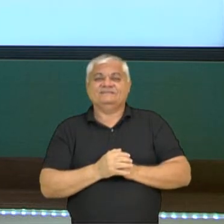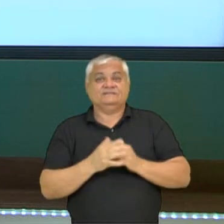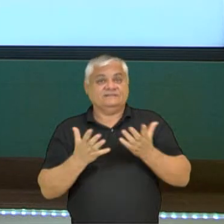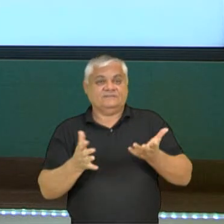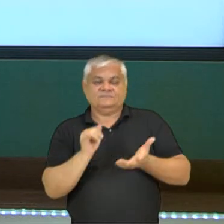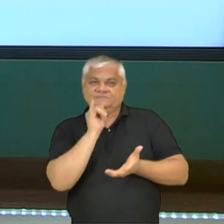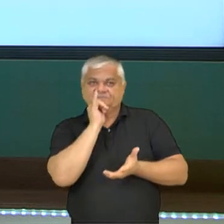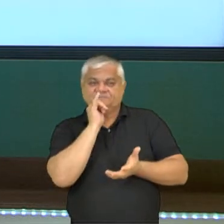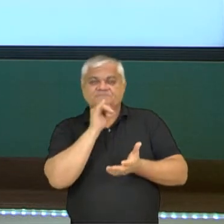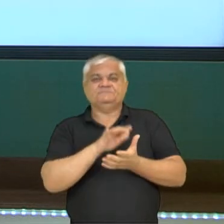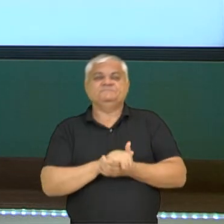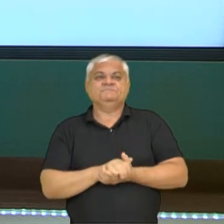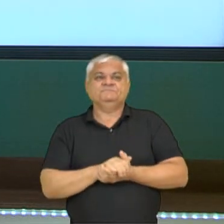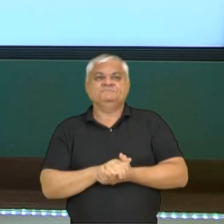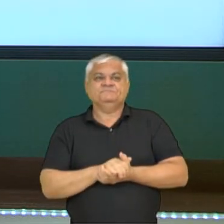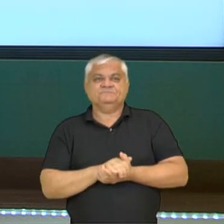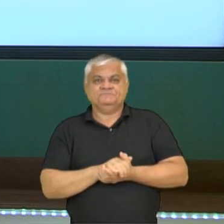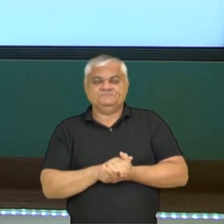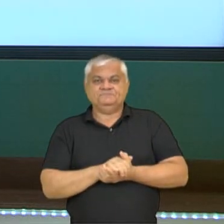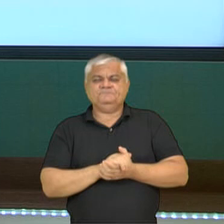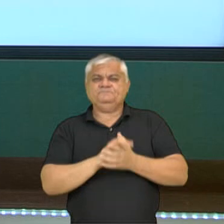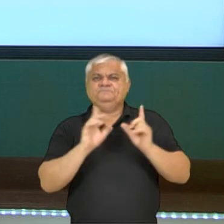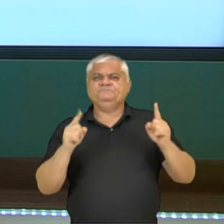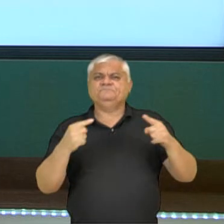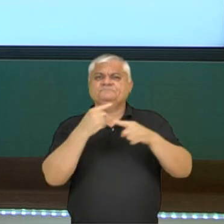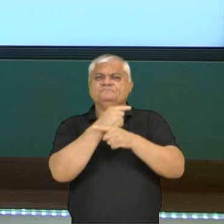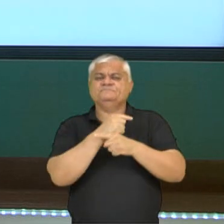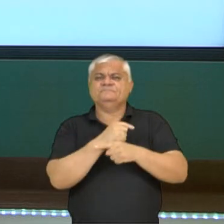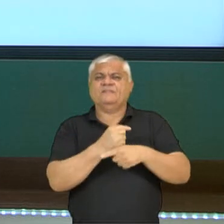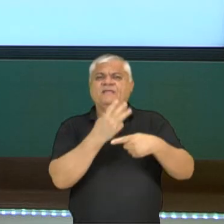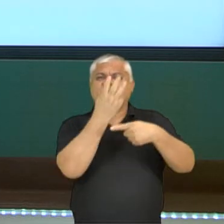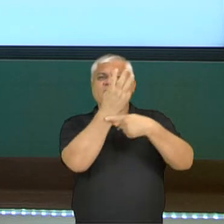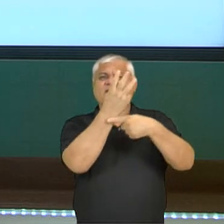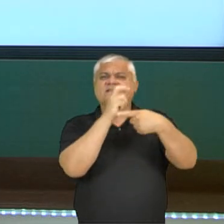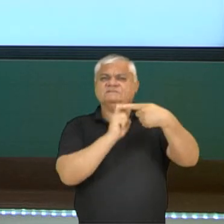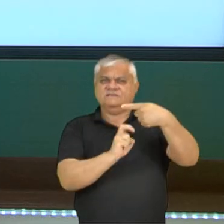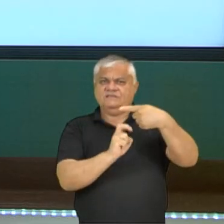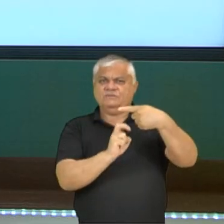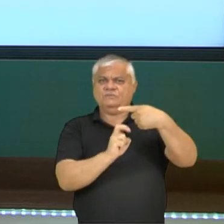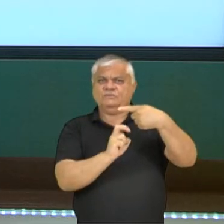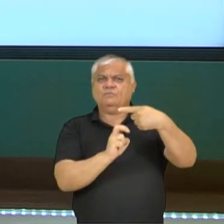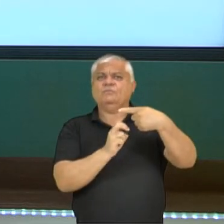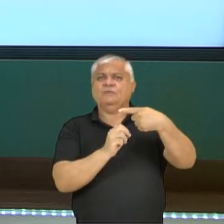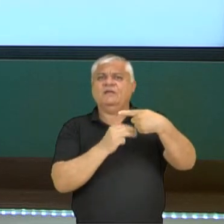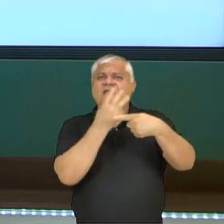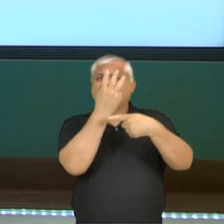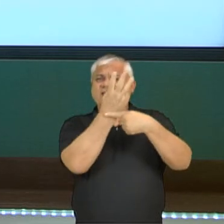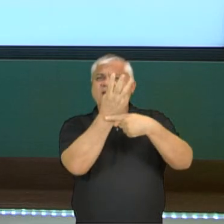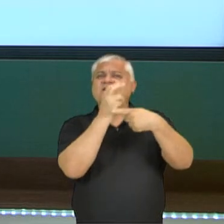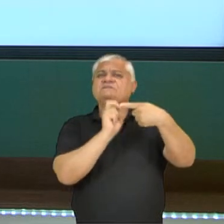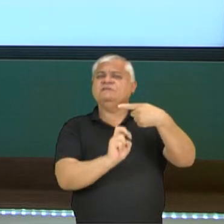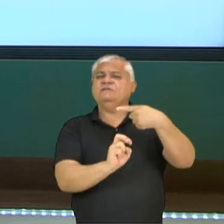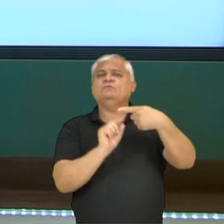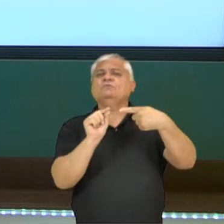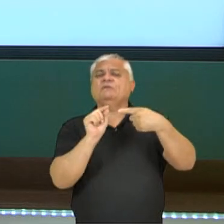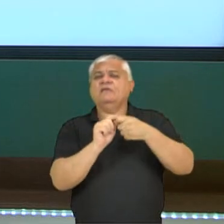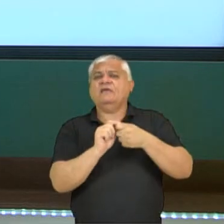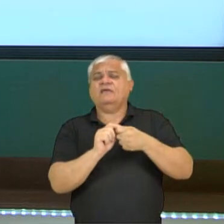Por exemplo, pessoal, o inverso de 3/5, fácil, né? O inverso de